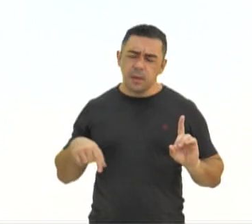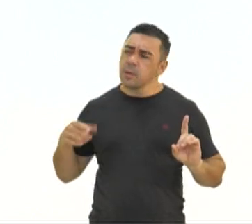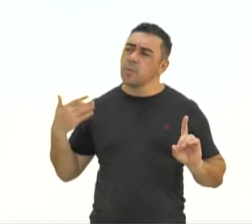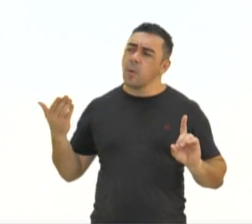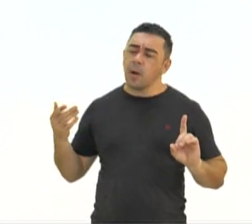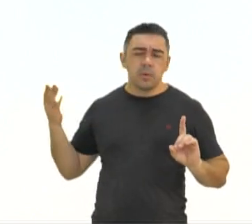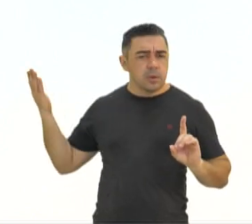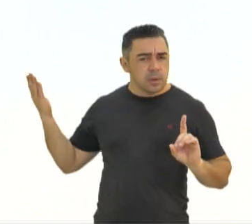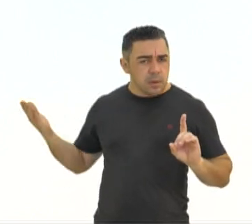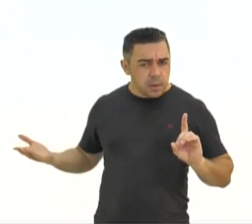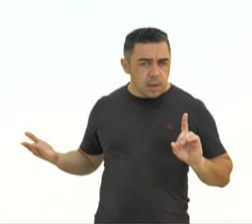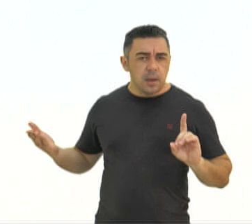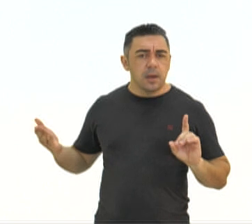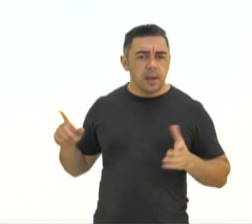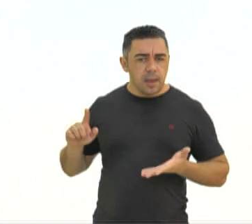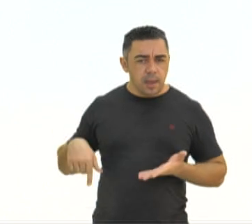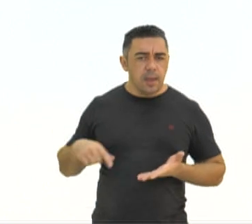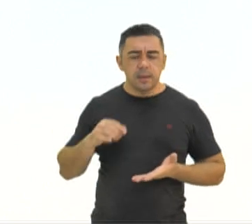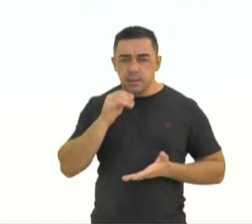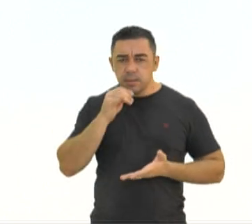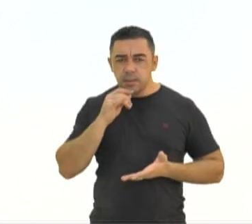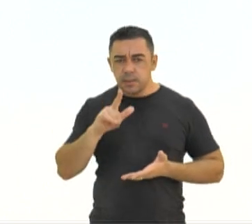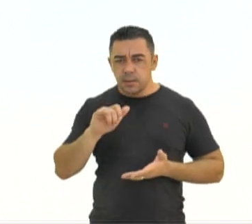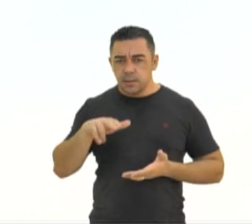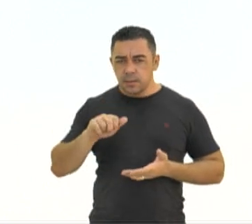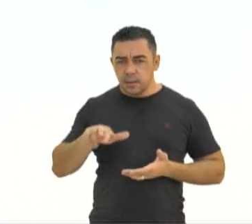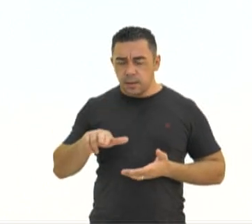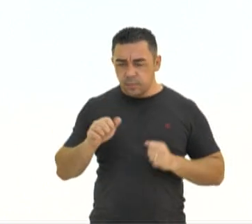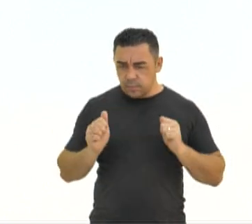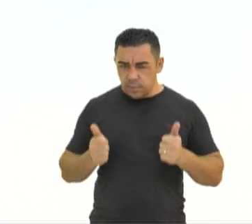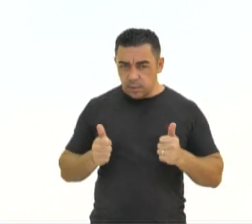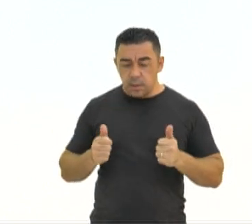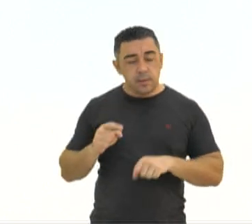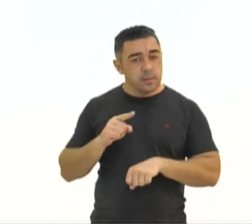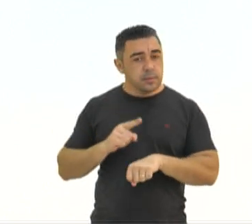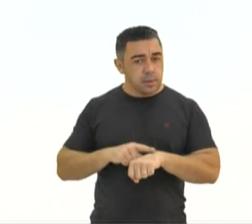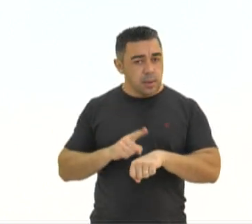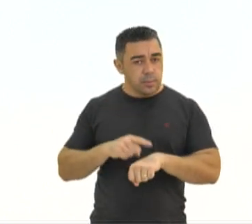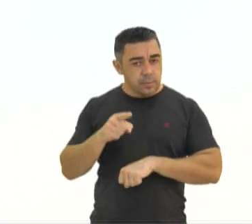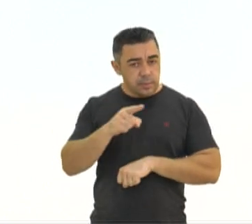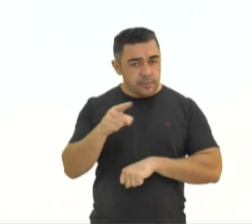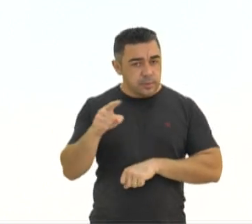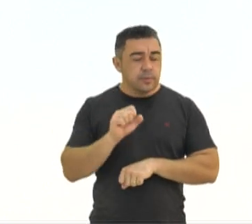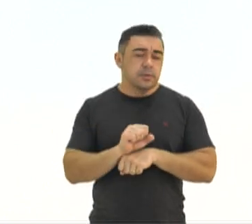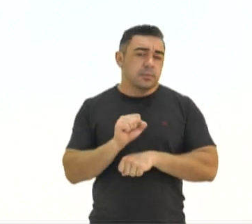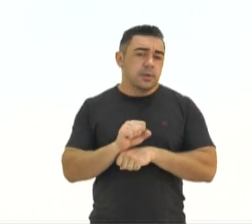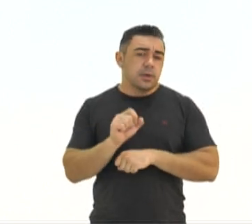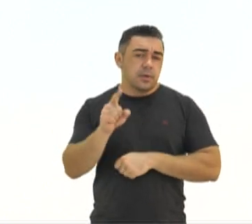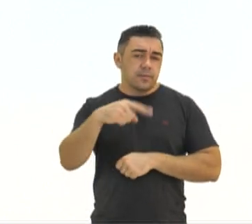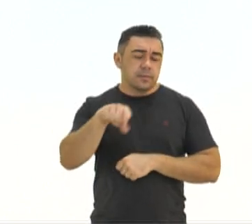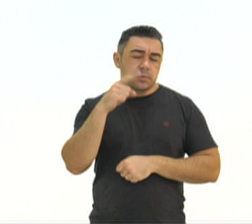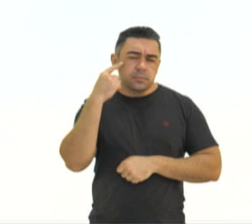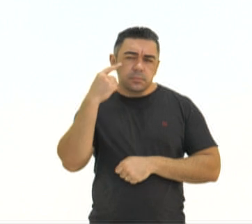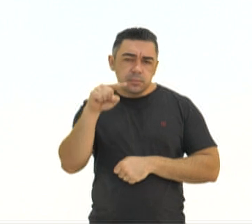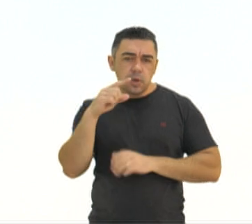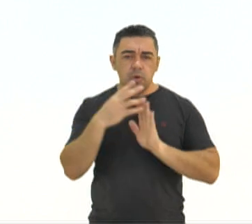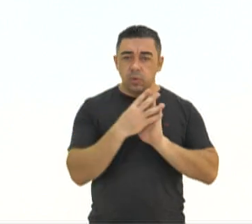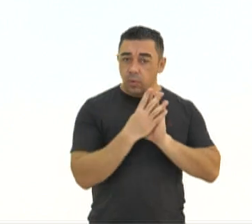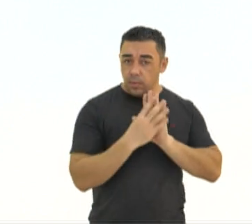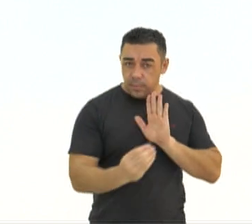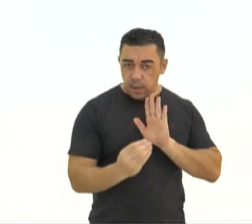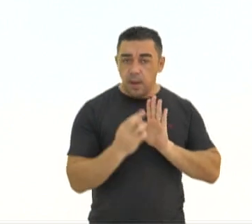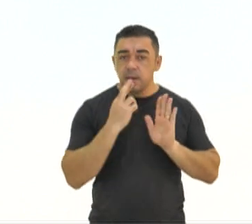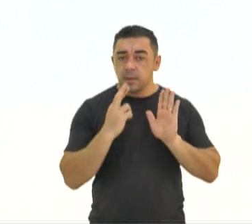qual dessas opções aí é uma equação linear. Tudo bem? Então vou esperar um tempinho para vocês copiarem a